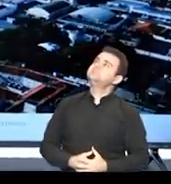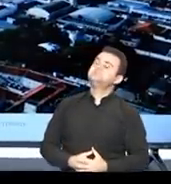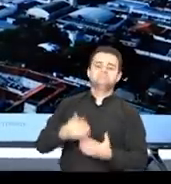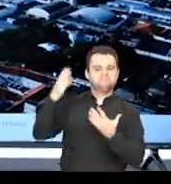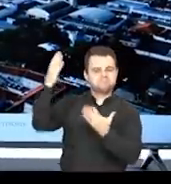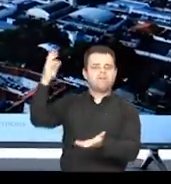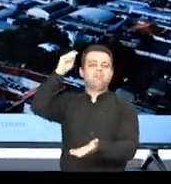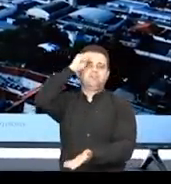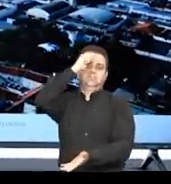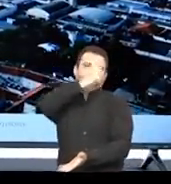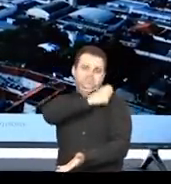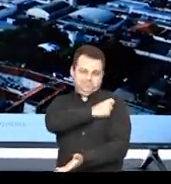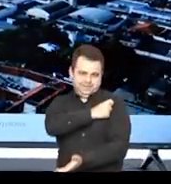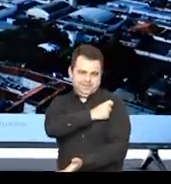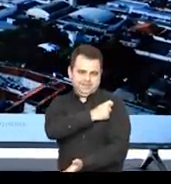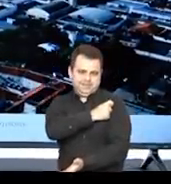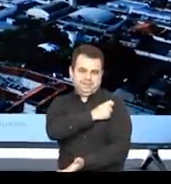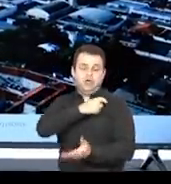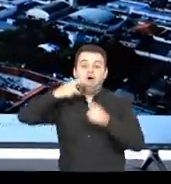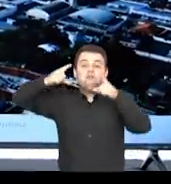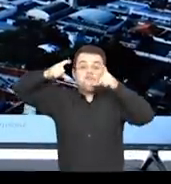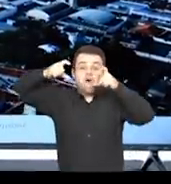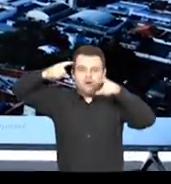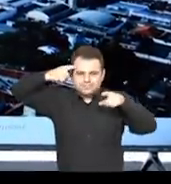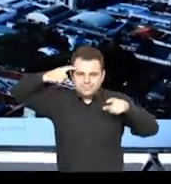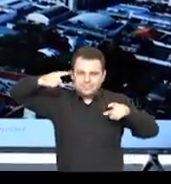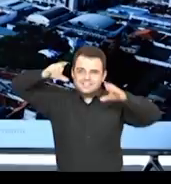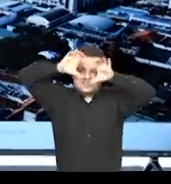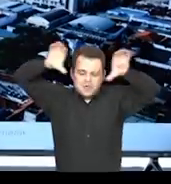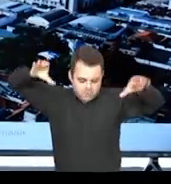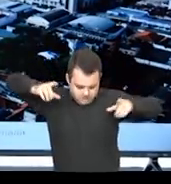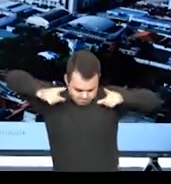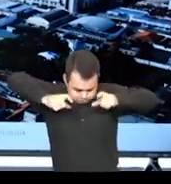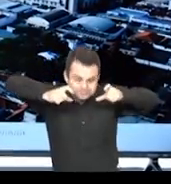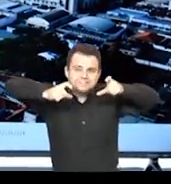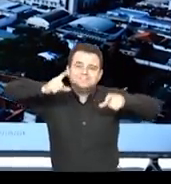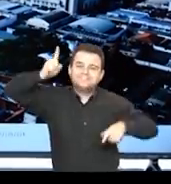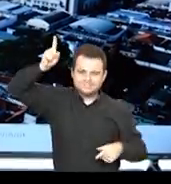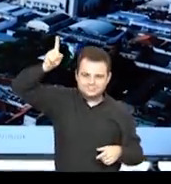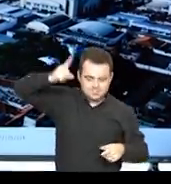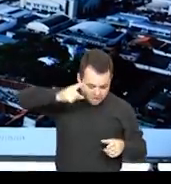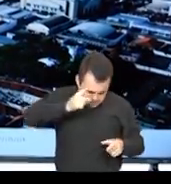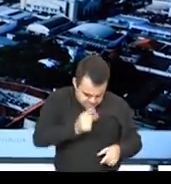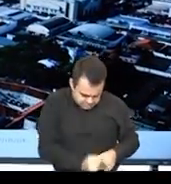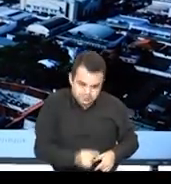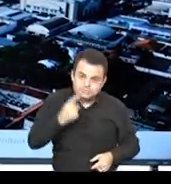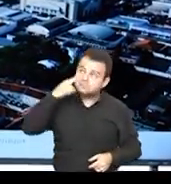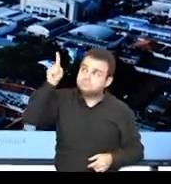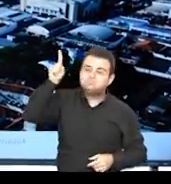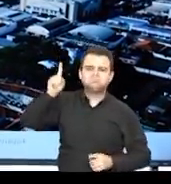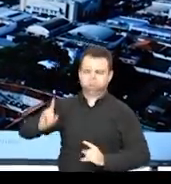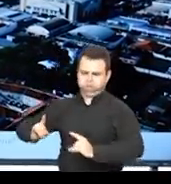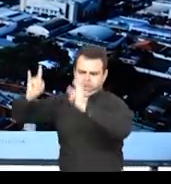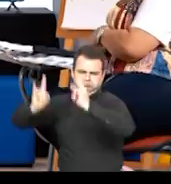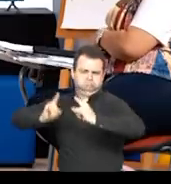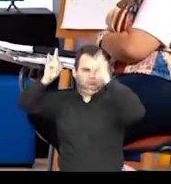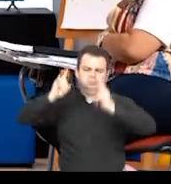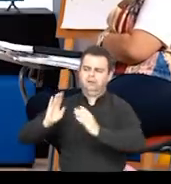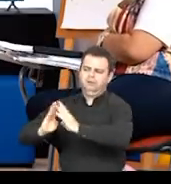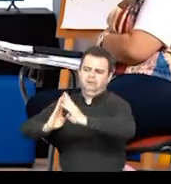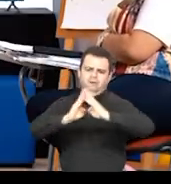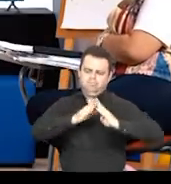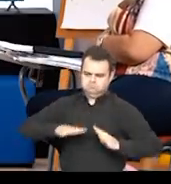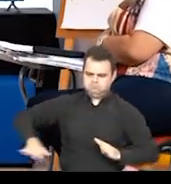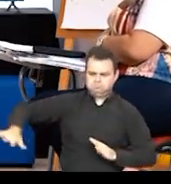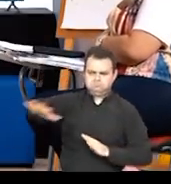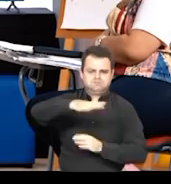São José do Rio Preto, uma foto aérea da nossa cidade. Podemos perceber que essa parte da cidade é bastante urbanizada. Se você